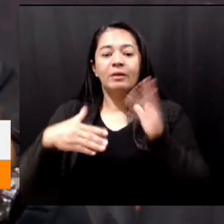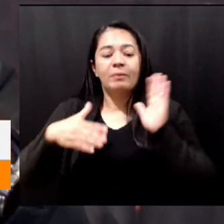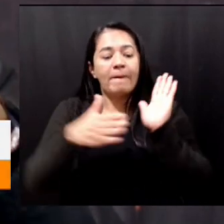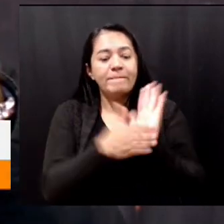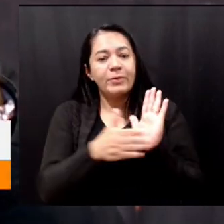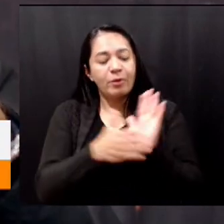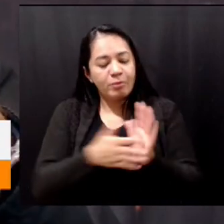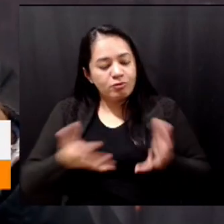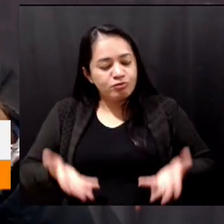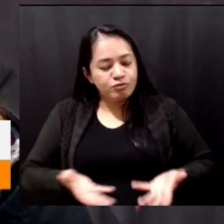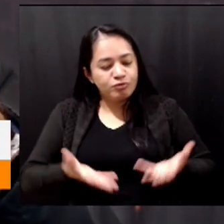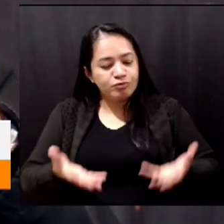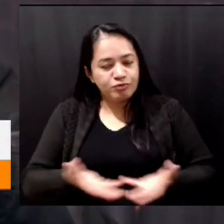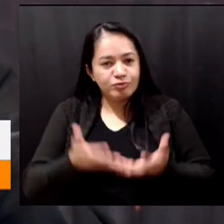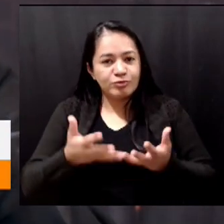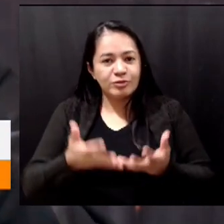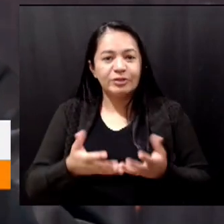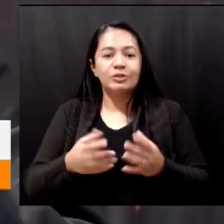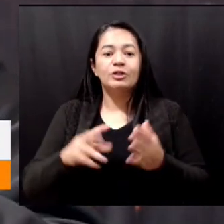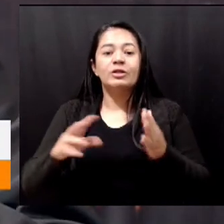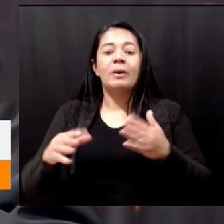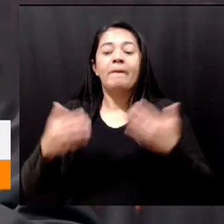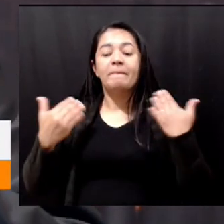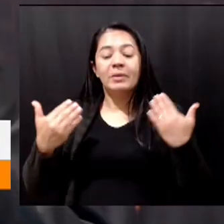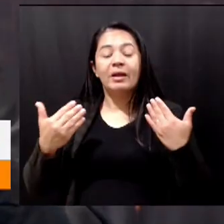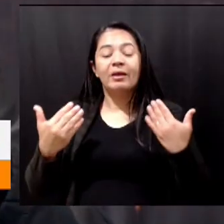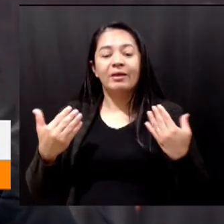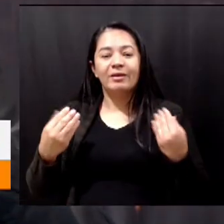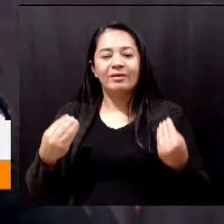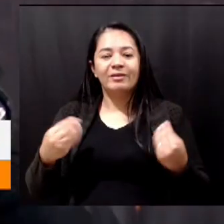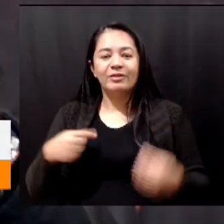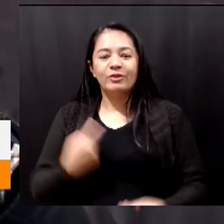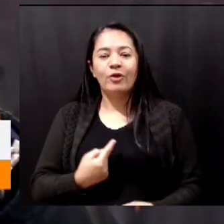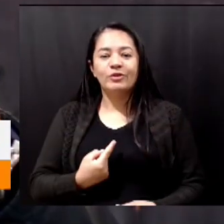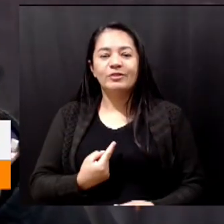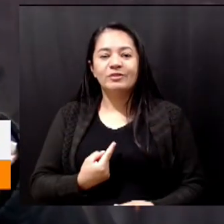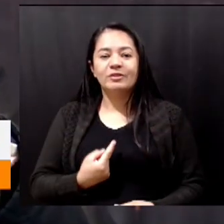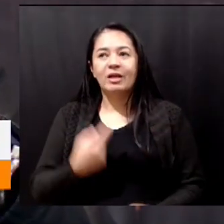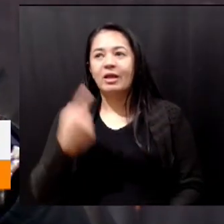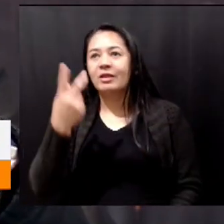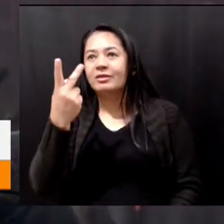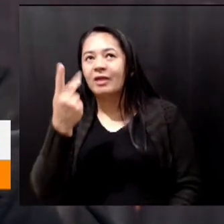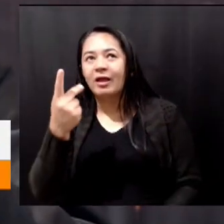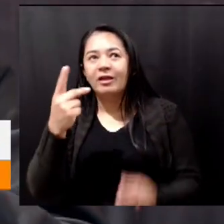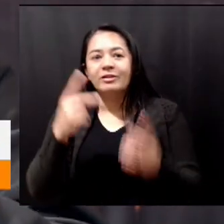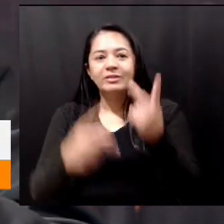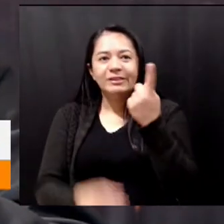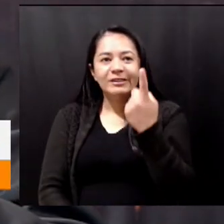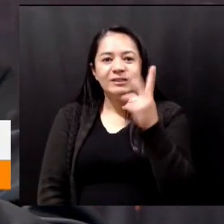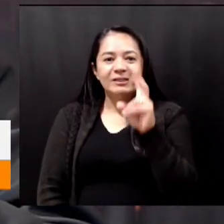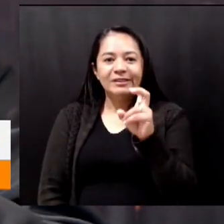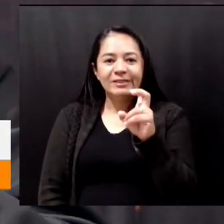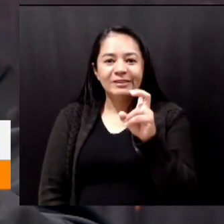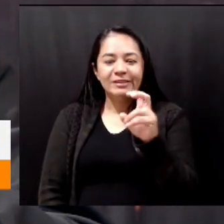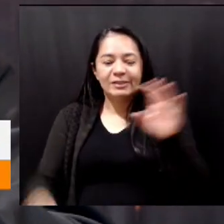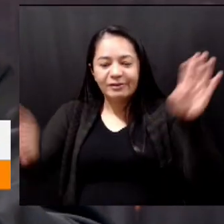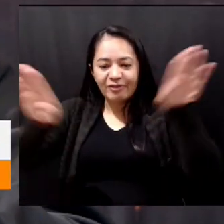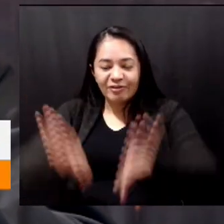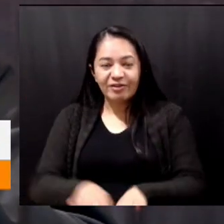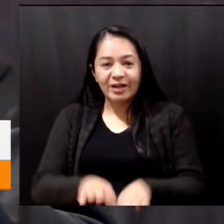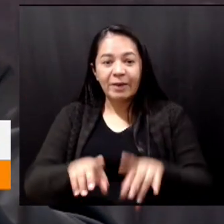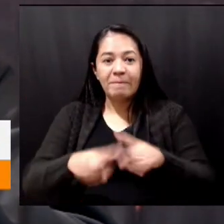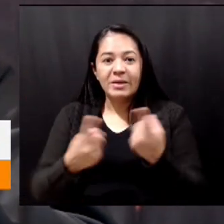no sentido de aí sim a gente não ter 10, 12, 15 vales do silício brasileiro, e sim um